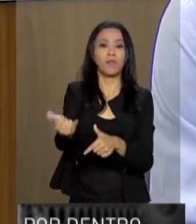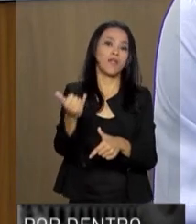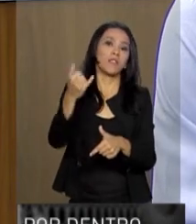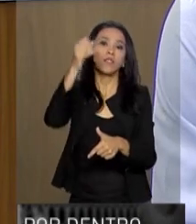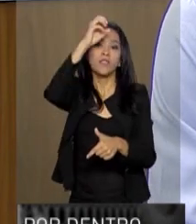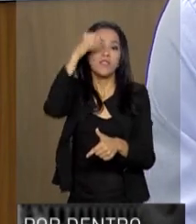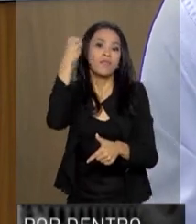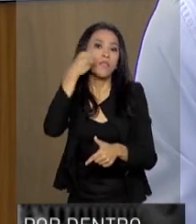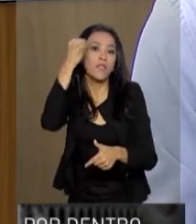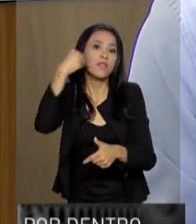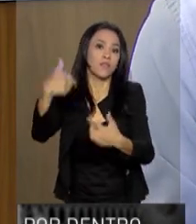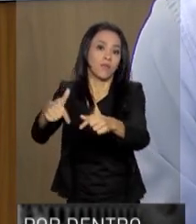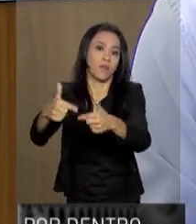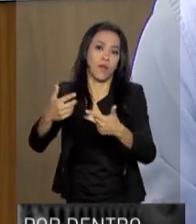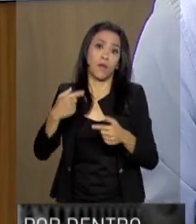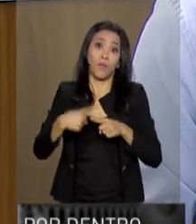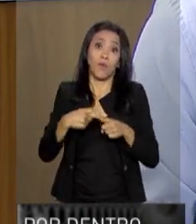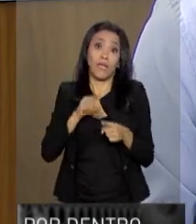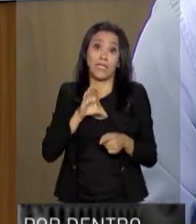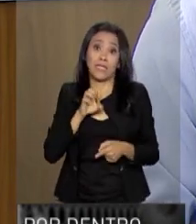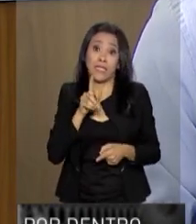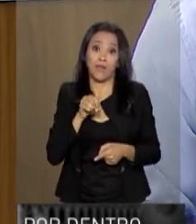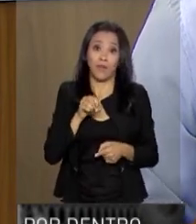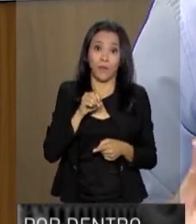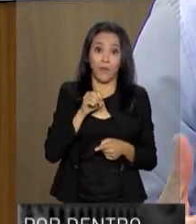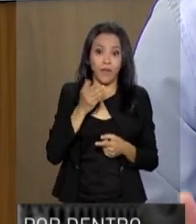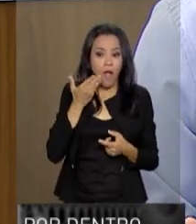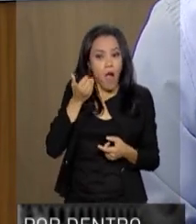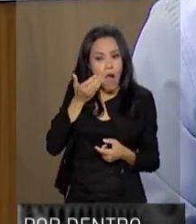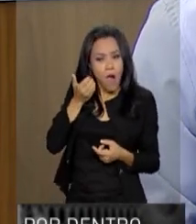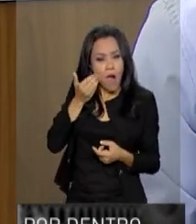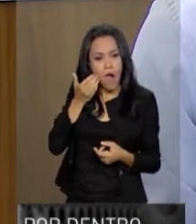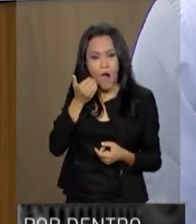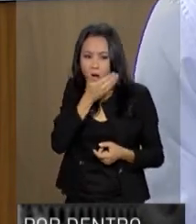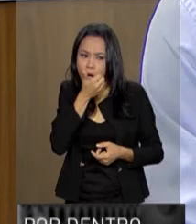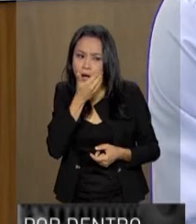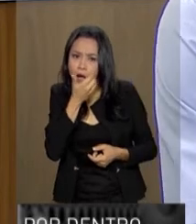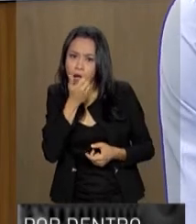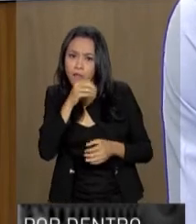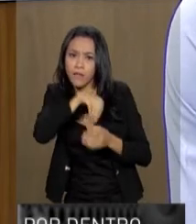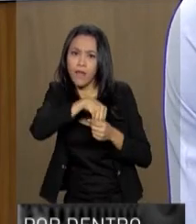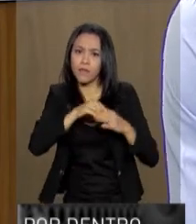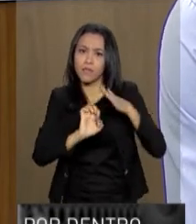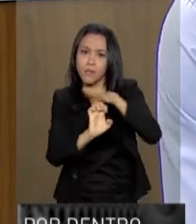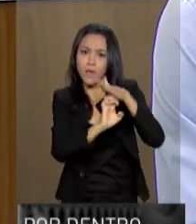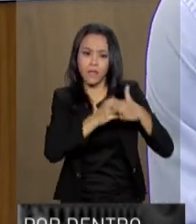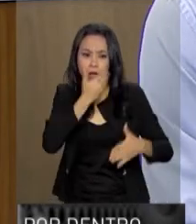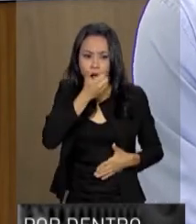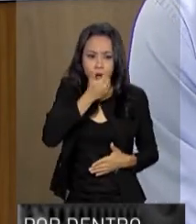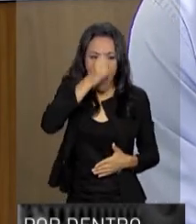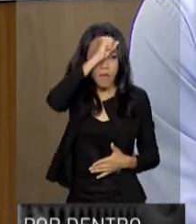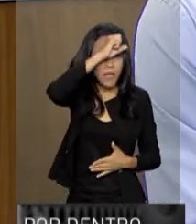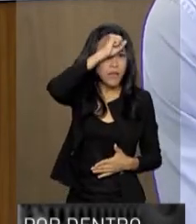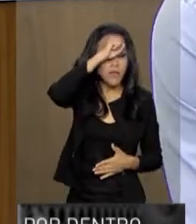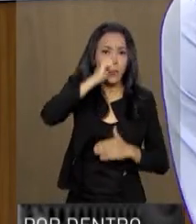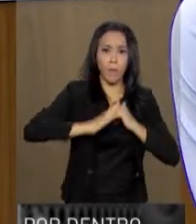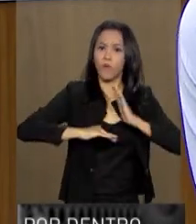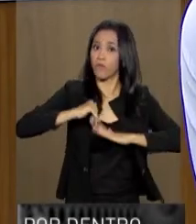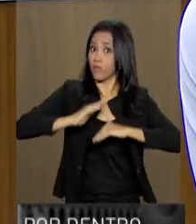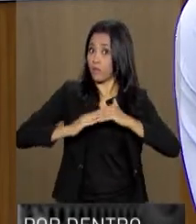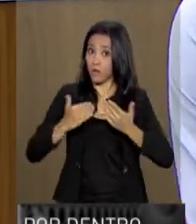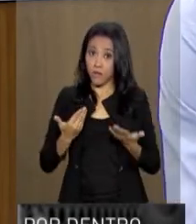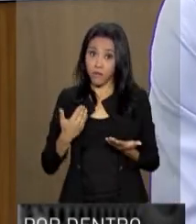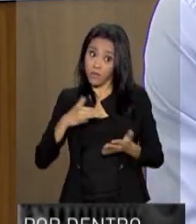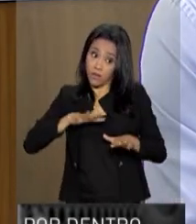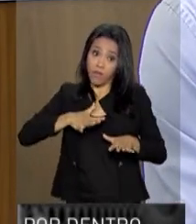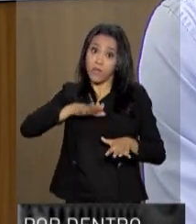logo cedo ele tem a oportunidade de estar dentro das empresas aprendendo uma profissão e certamente continuar nesta